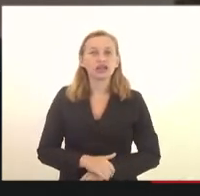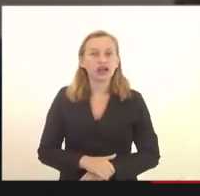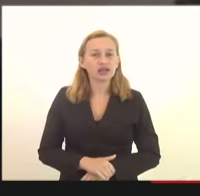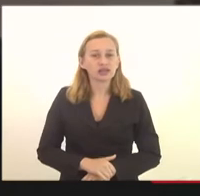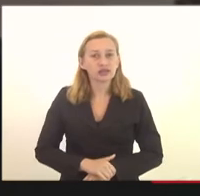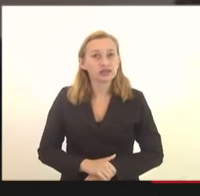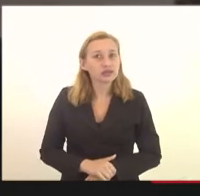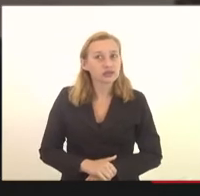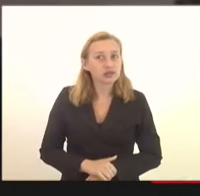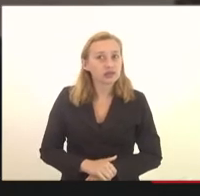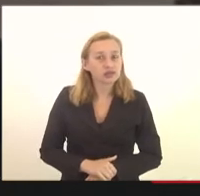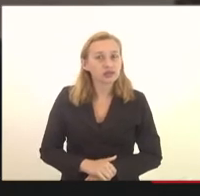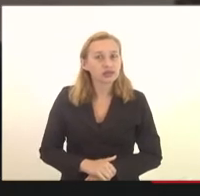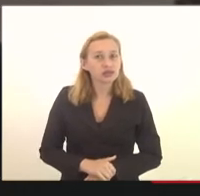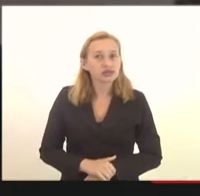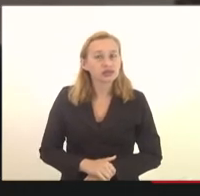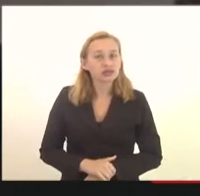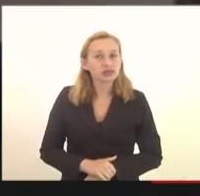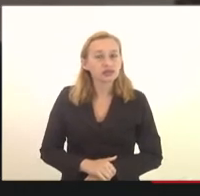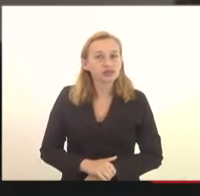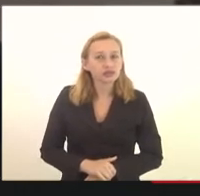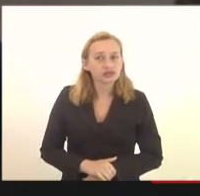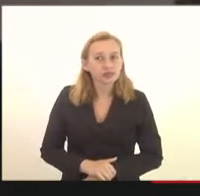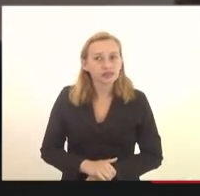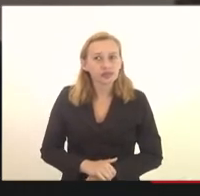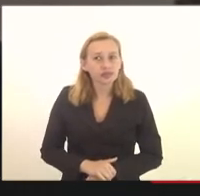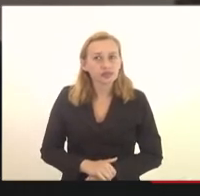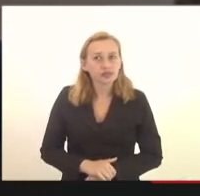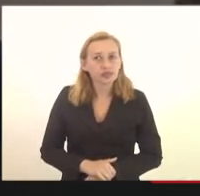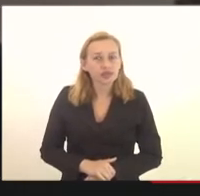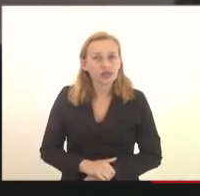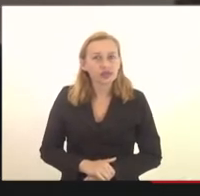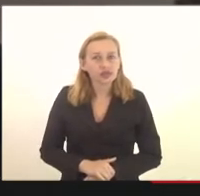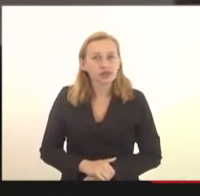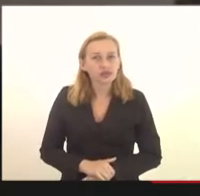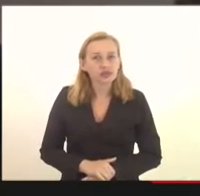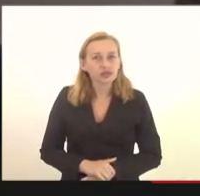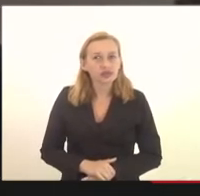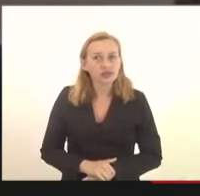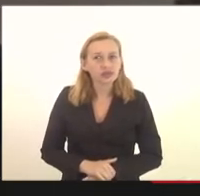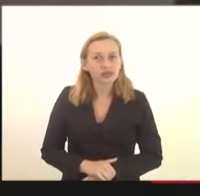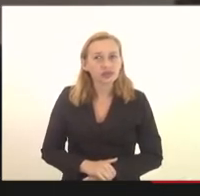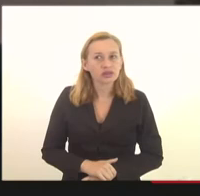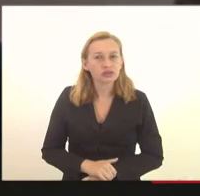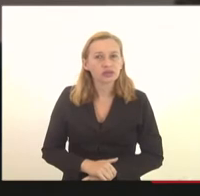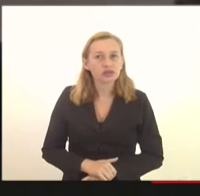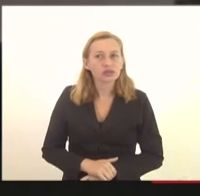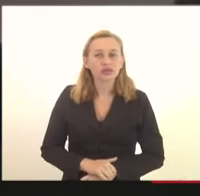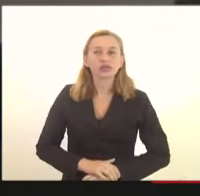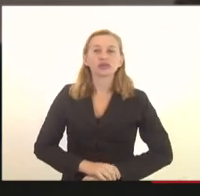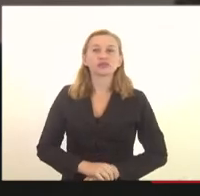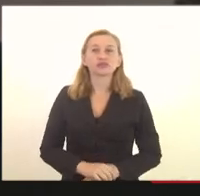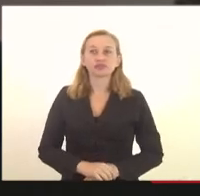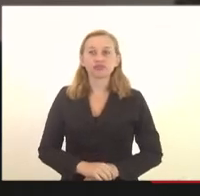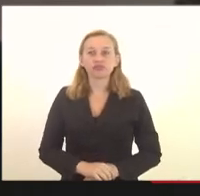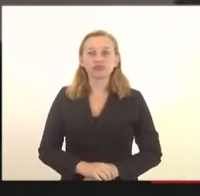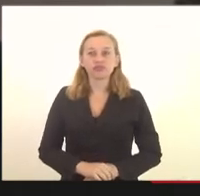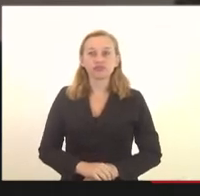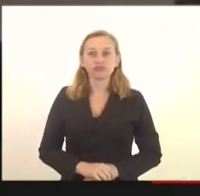bem pragmático aqui. Todos nós queremos que a transição aconteça, passamos aí para um mundo de energia limpa,